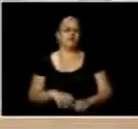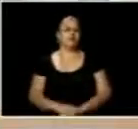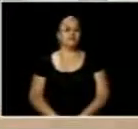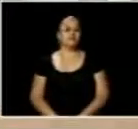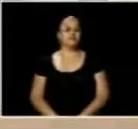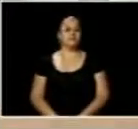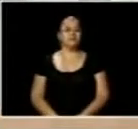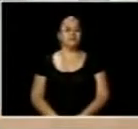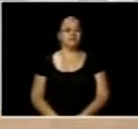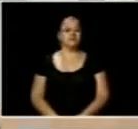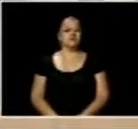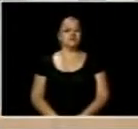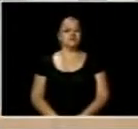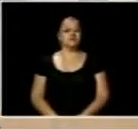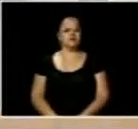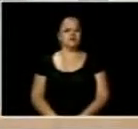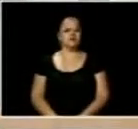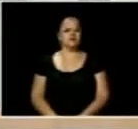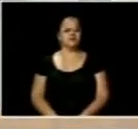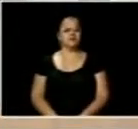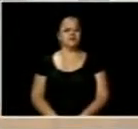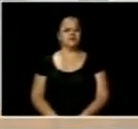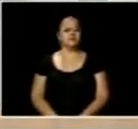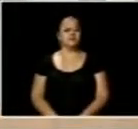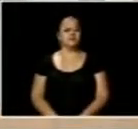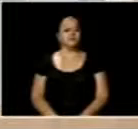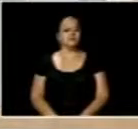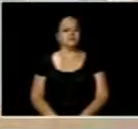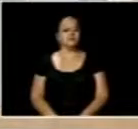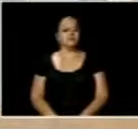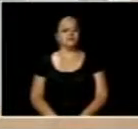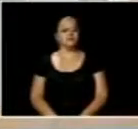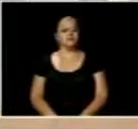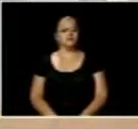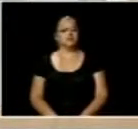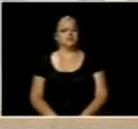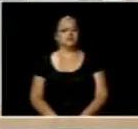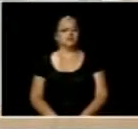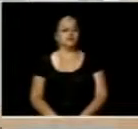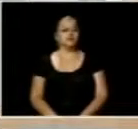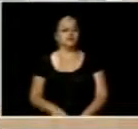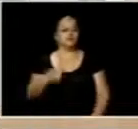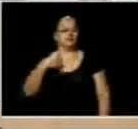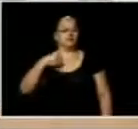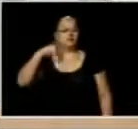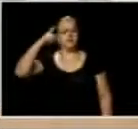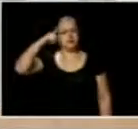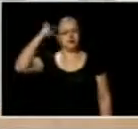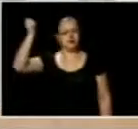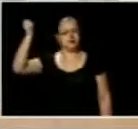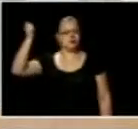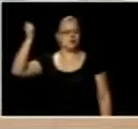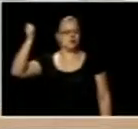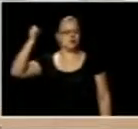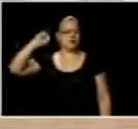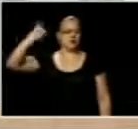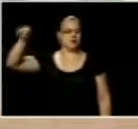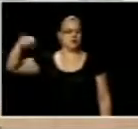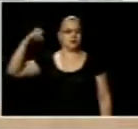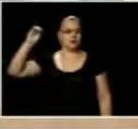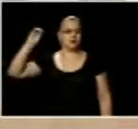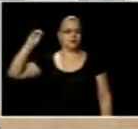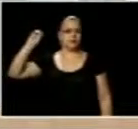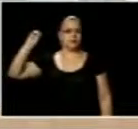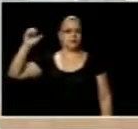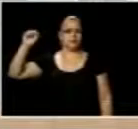Congada, se não me falha a memória, foi a Joaquina do Alto do Cristo, ela colocou o seguinte: eu não